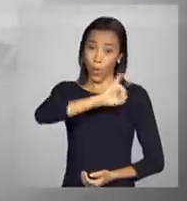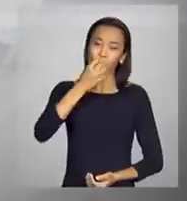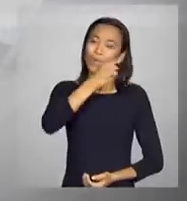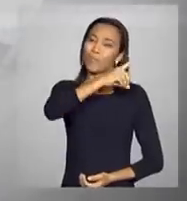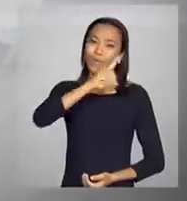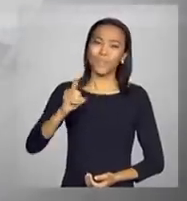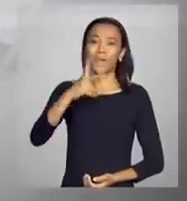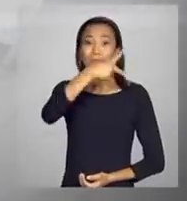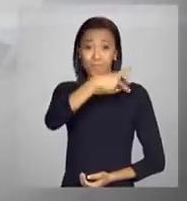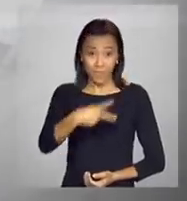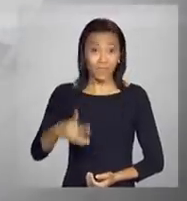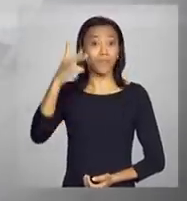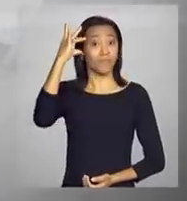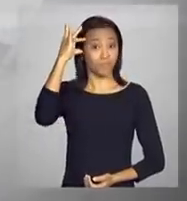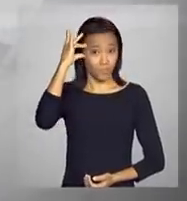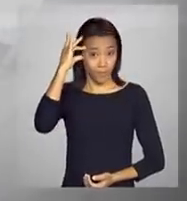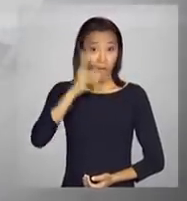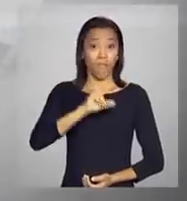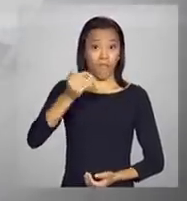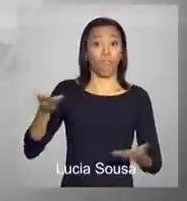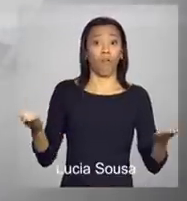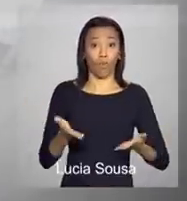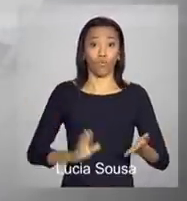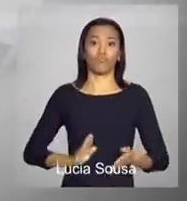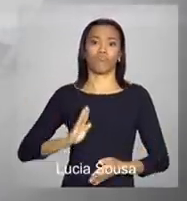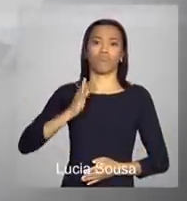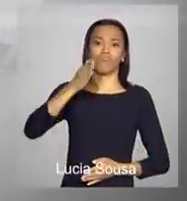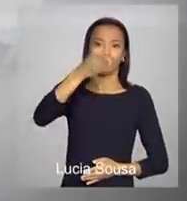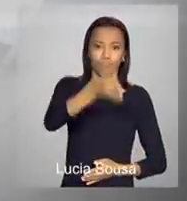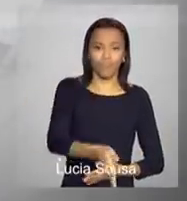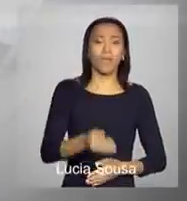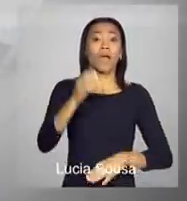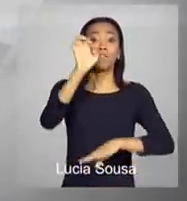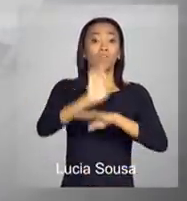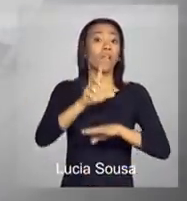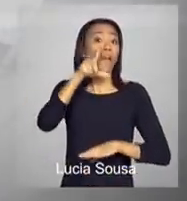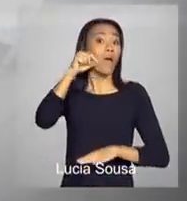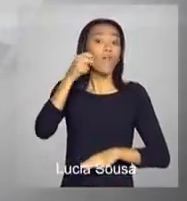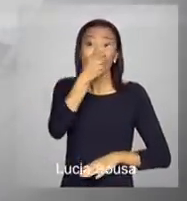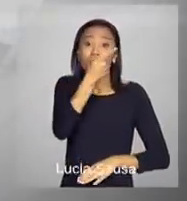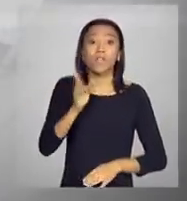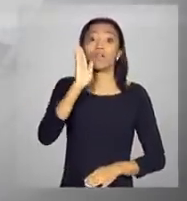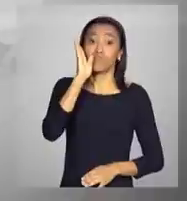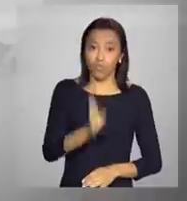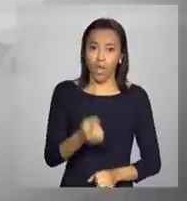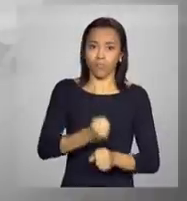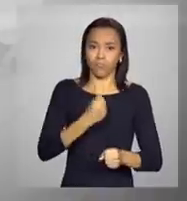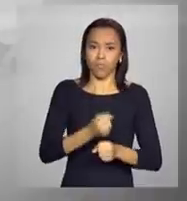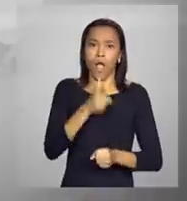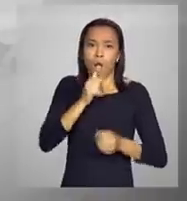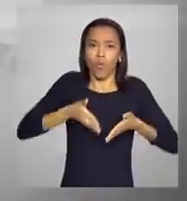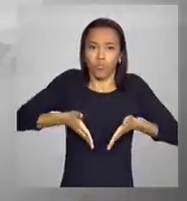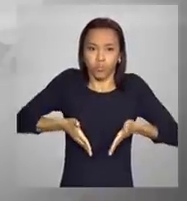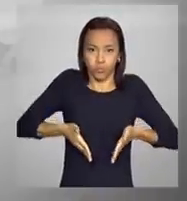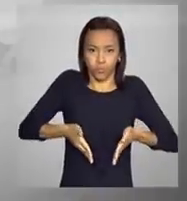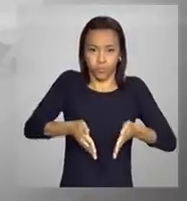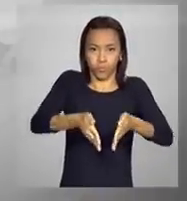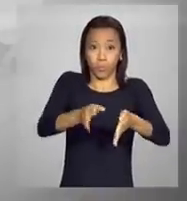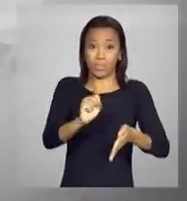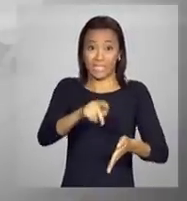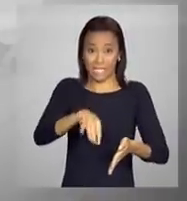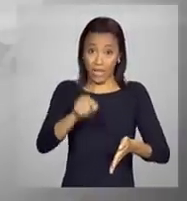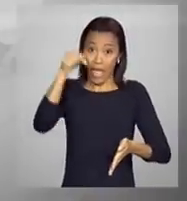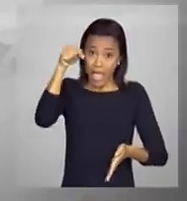Olá, bom dia. A presidenta Dilma Rousseff vai hoje a Alagoas para visitar as obras do Canal do Sertão, que